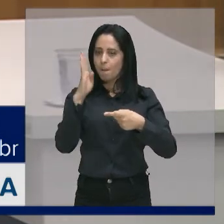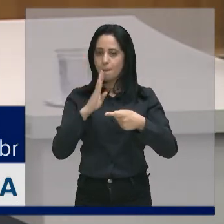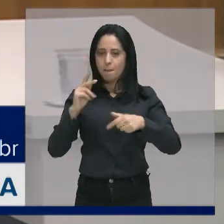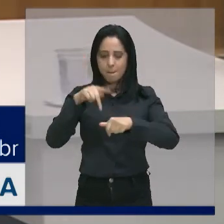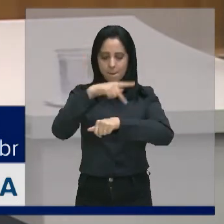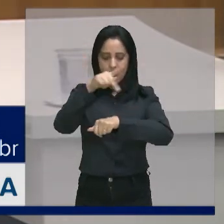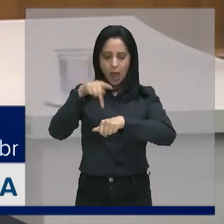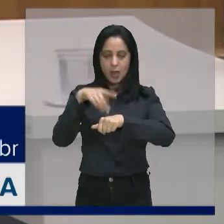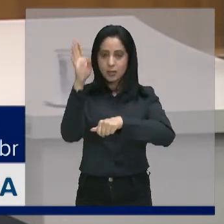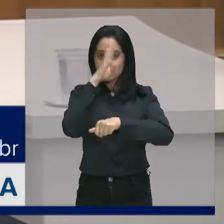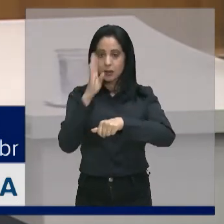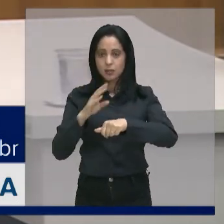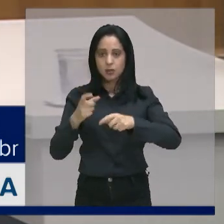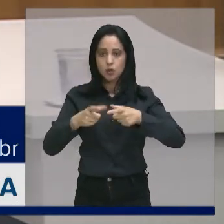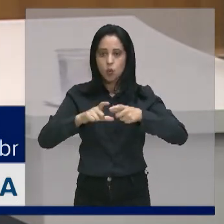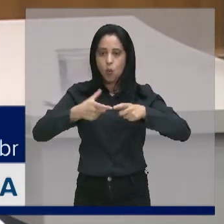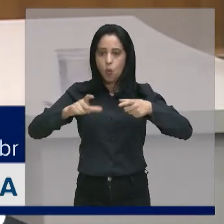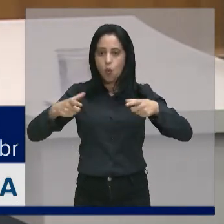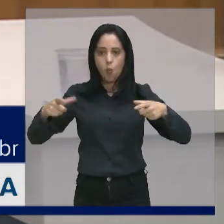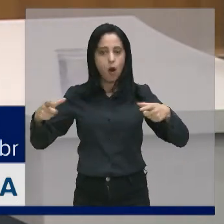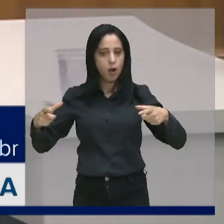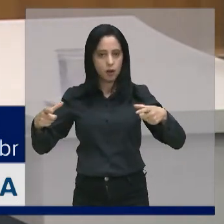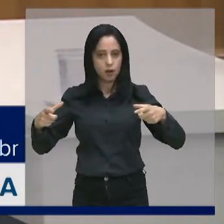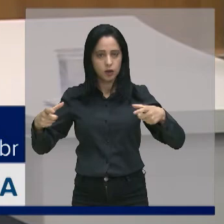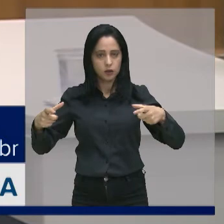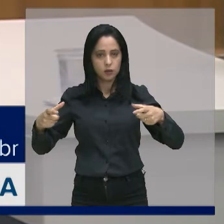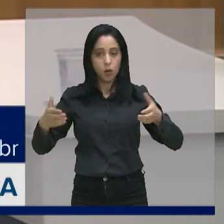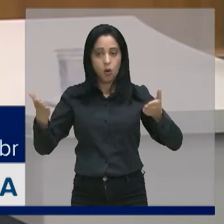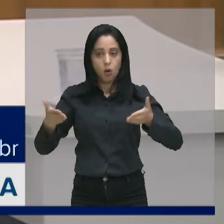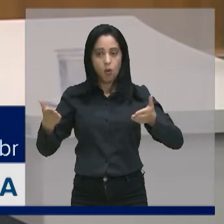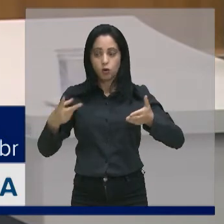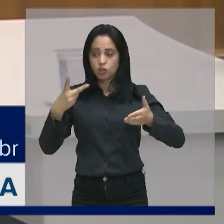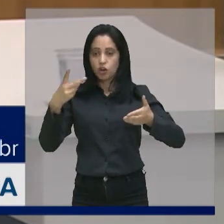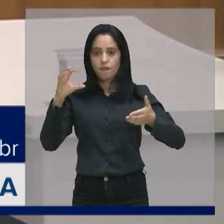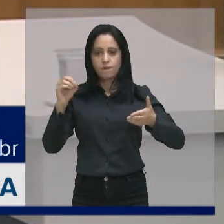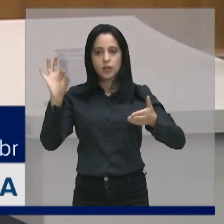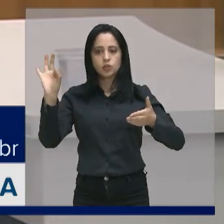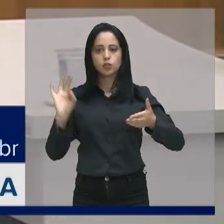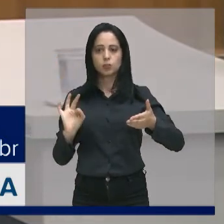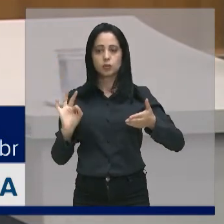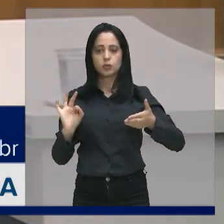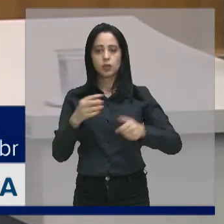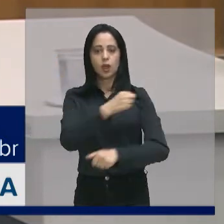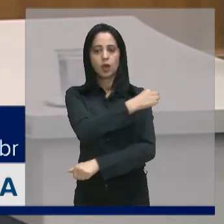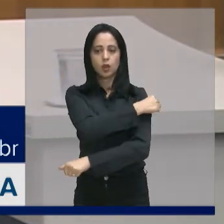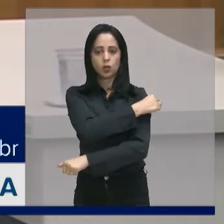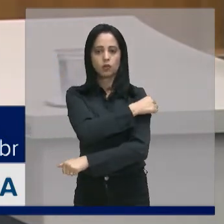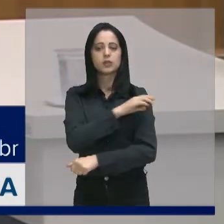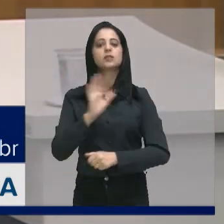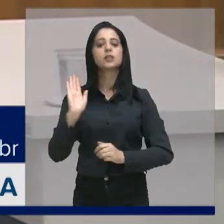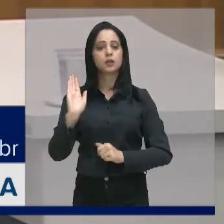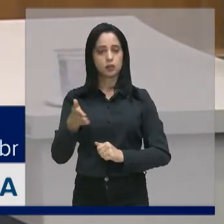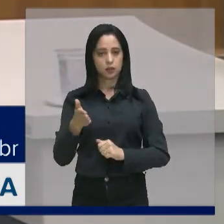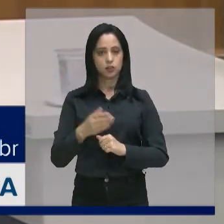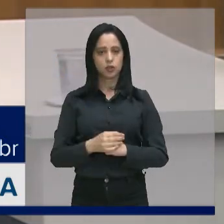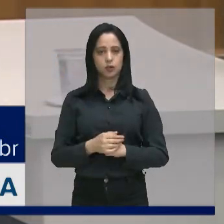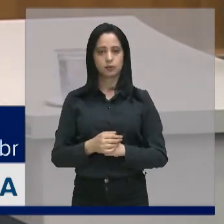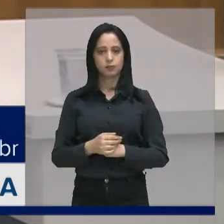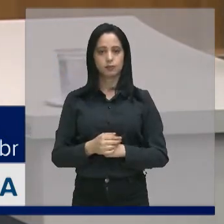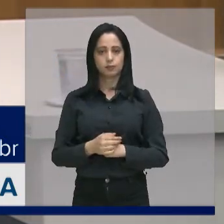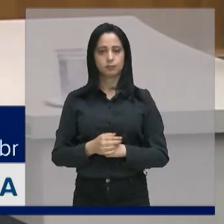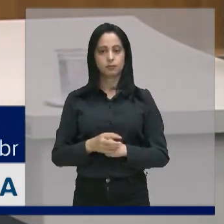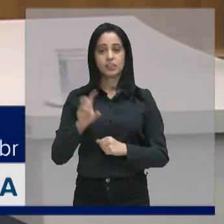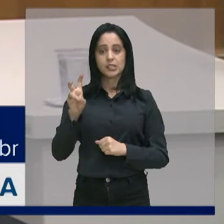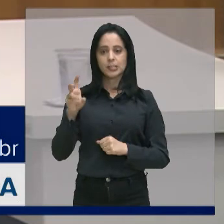só temos vacinados hoje, com segunda dose, 20% da população e 50% da população com